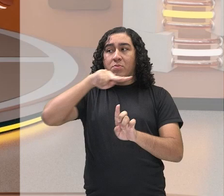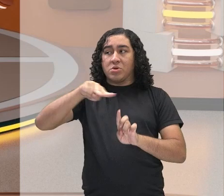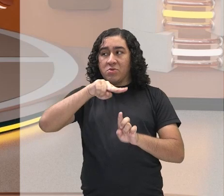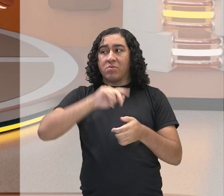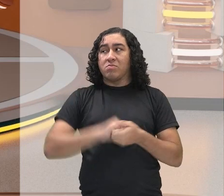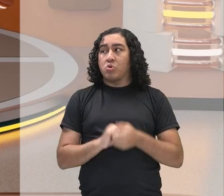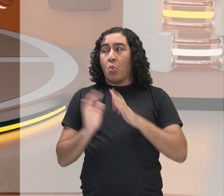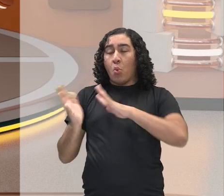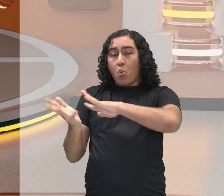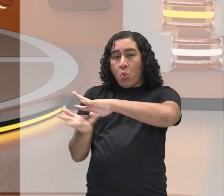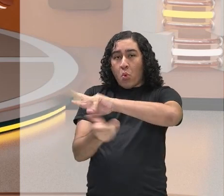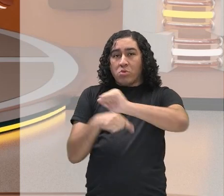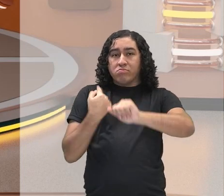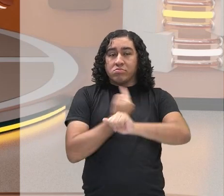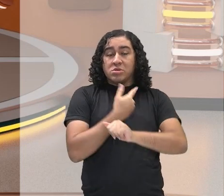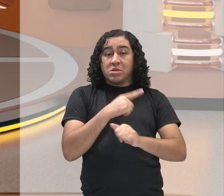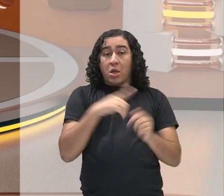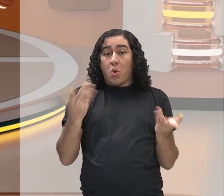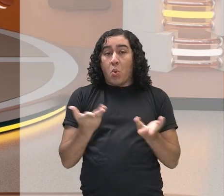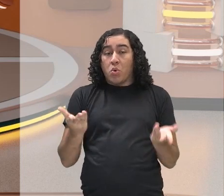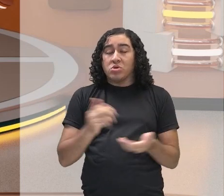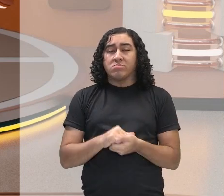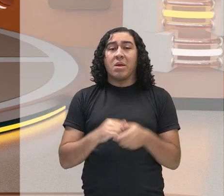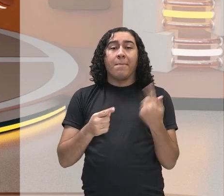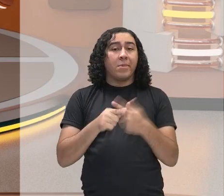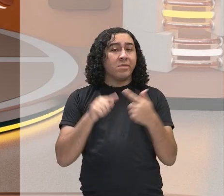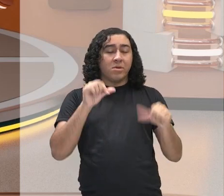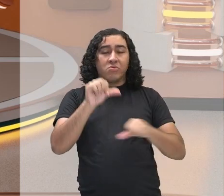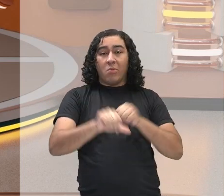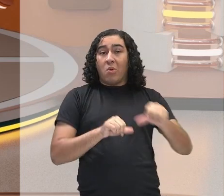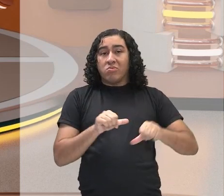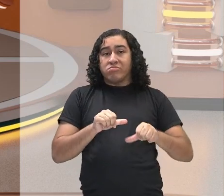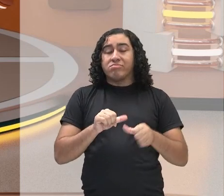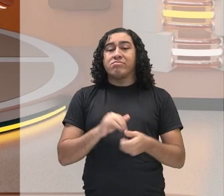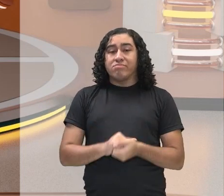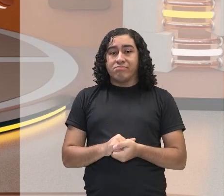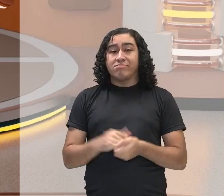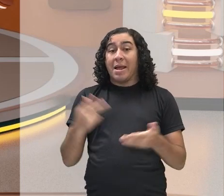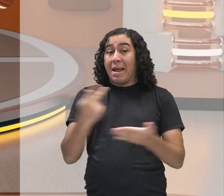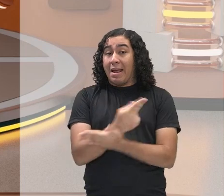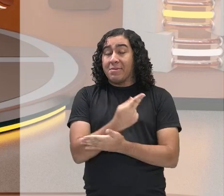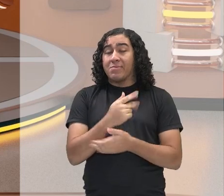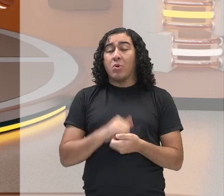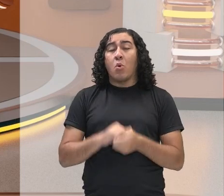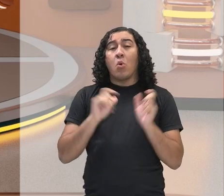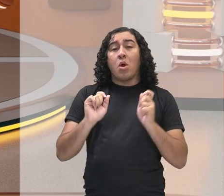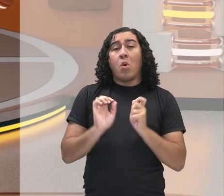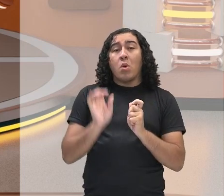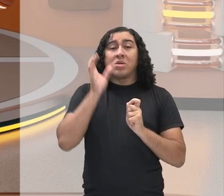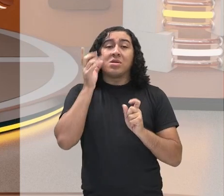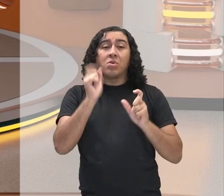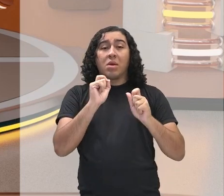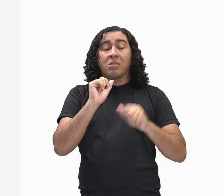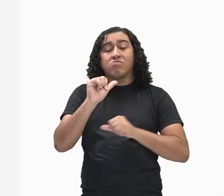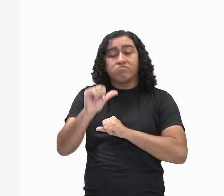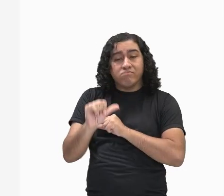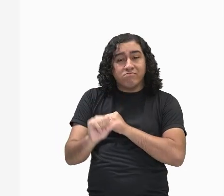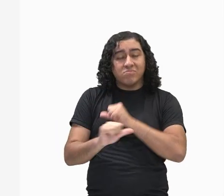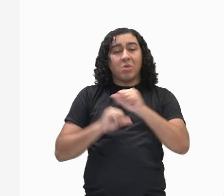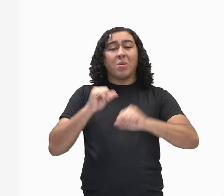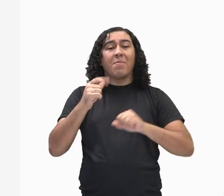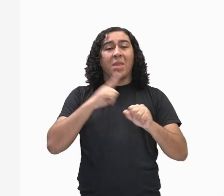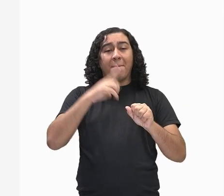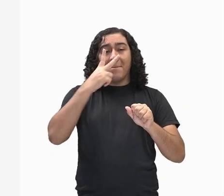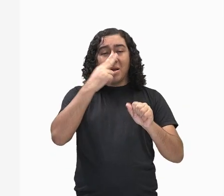que nós estamos tendo, não é? Porque não funcionou. Perfeito? Então o que acontece aí? Uma grande